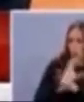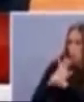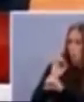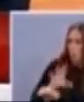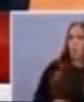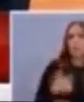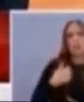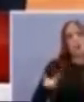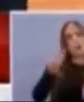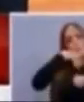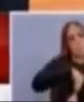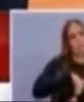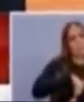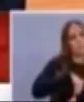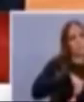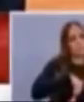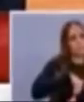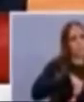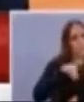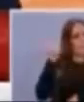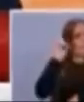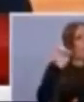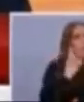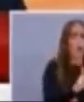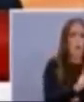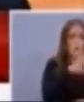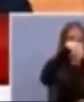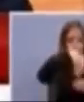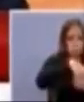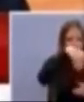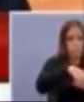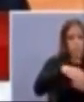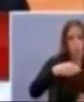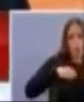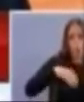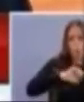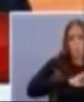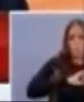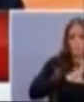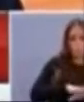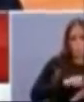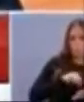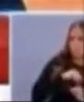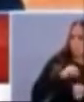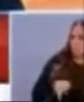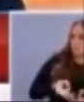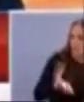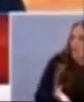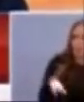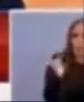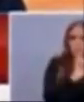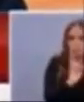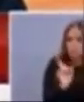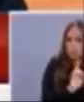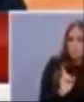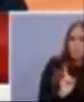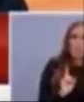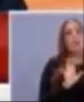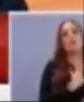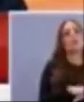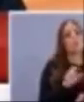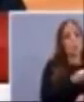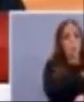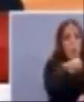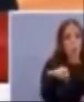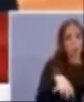dentro do clube jamais vou amar e jamais vou admitir que alguém ponha em causa exatamente esses